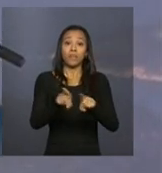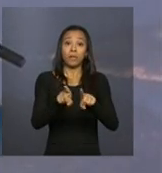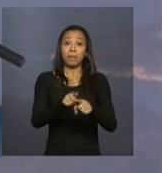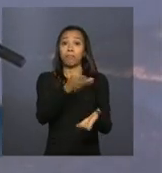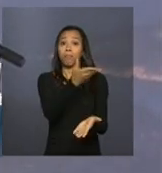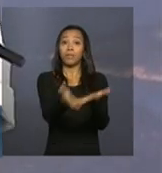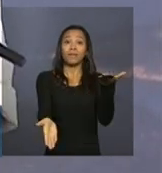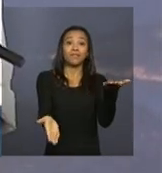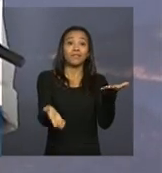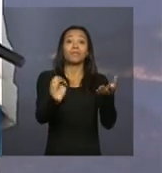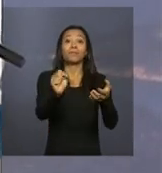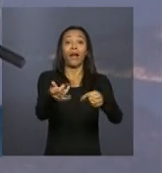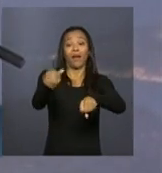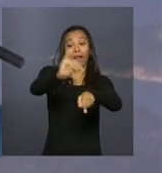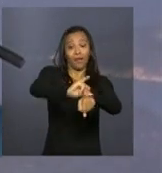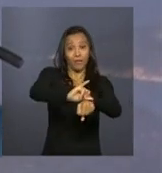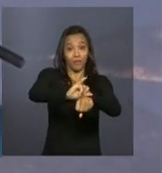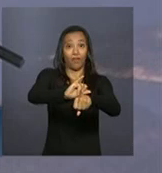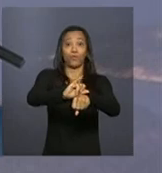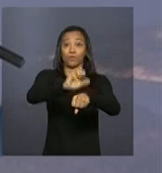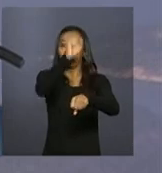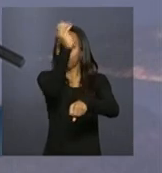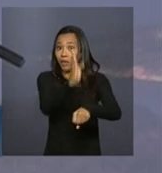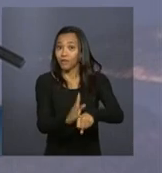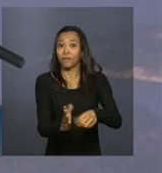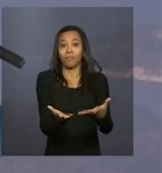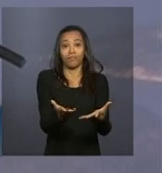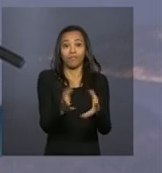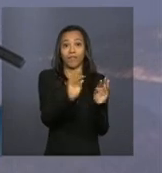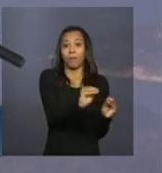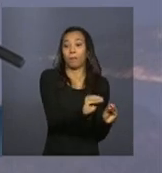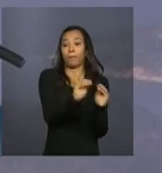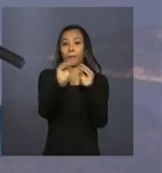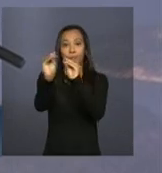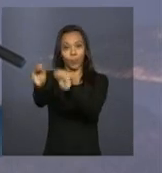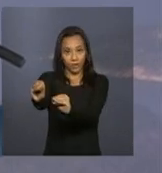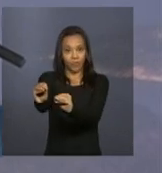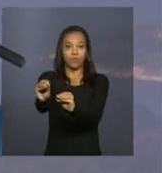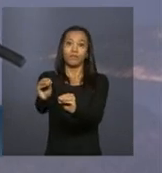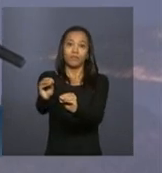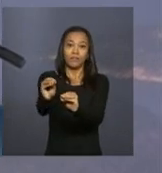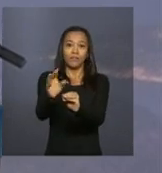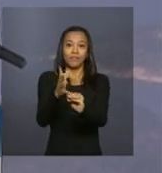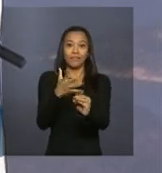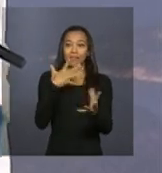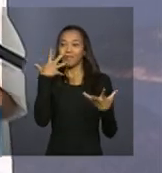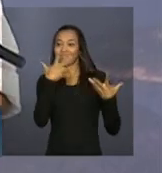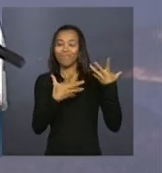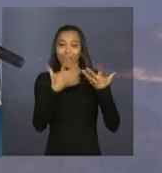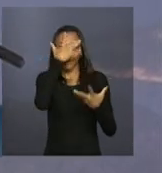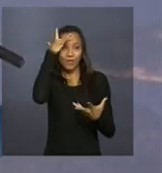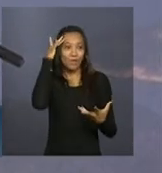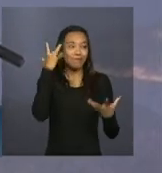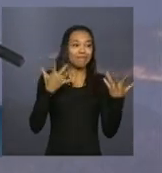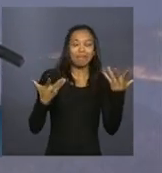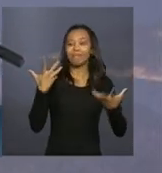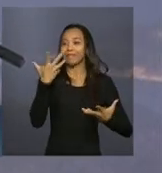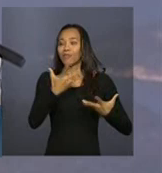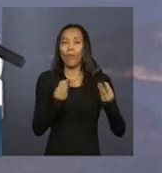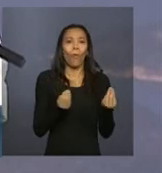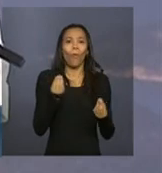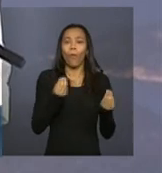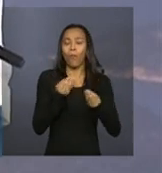capital federal. Era uma cidade que entrava numa quase crise existencial, ela não sabia para